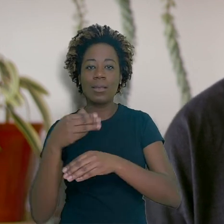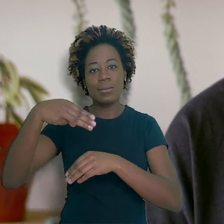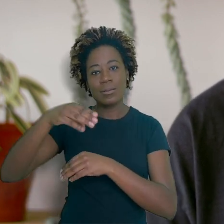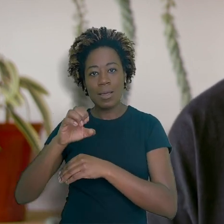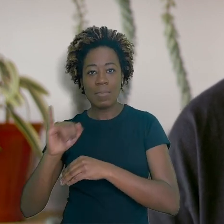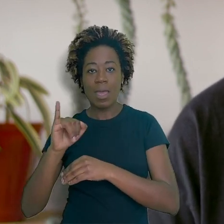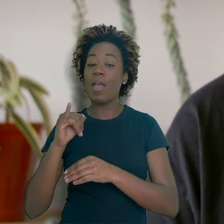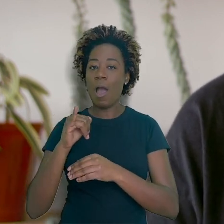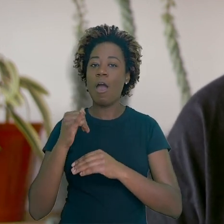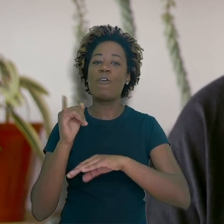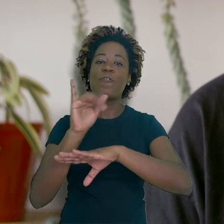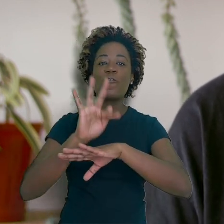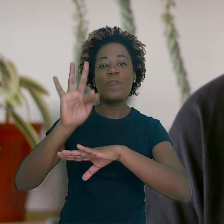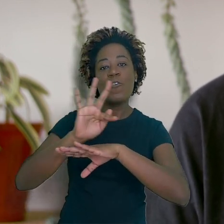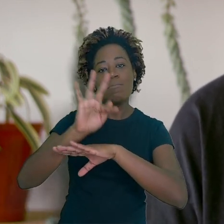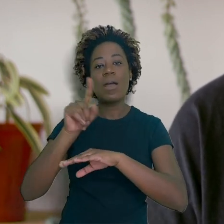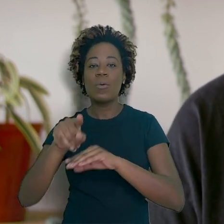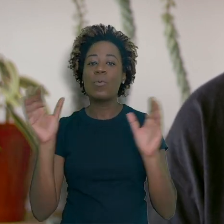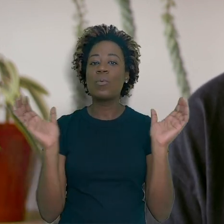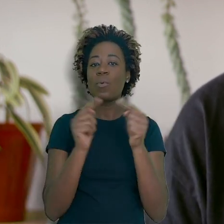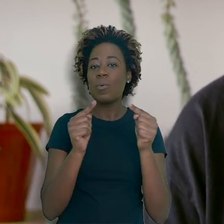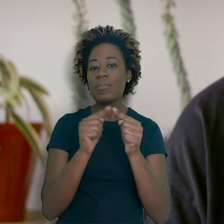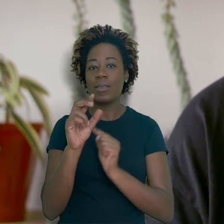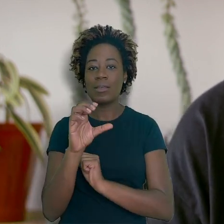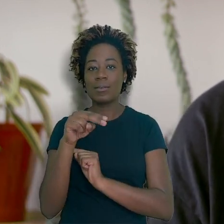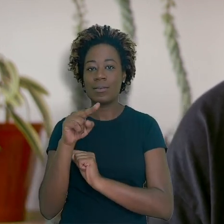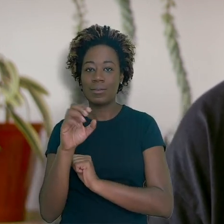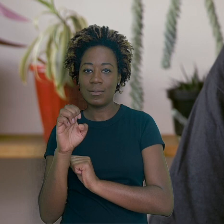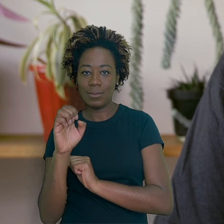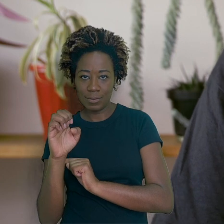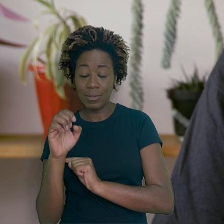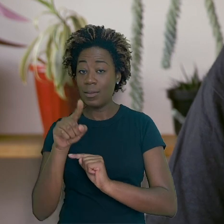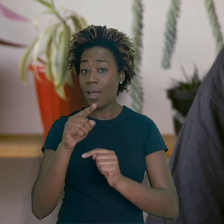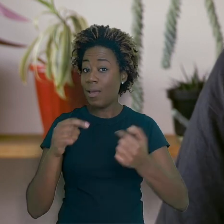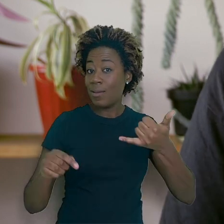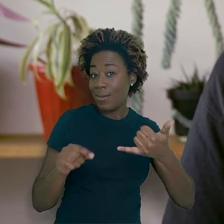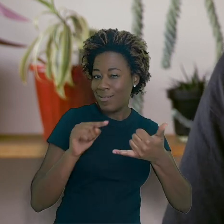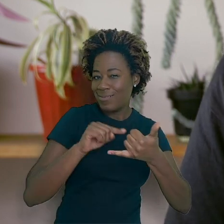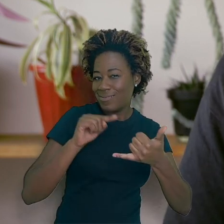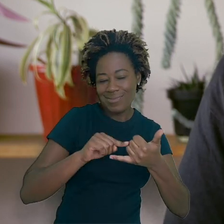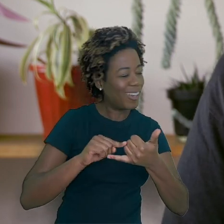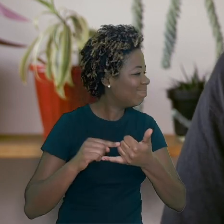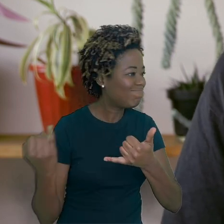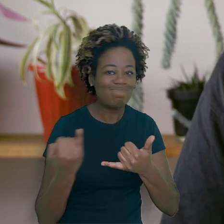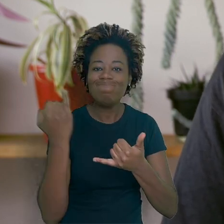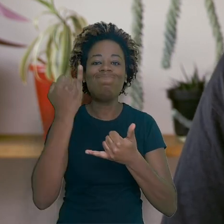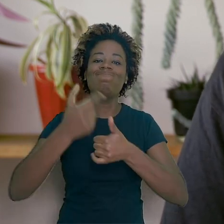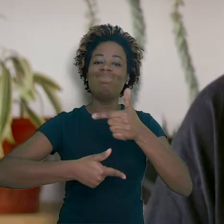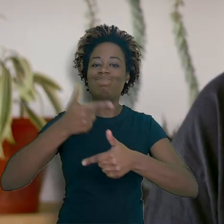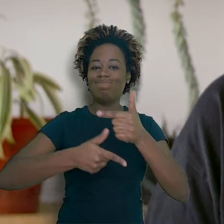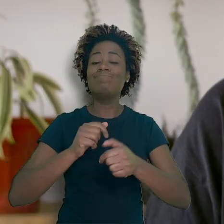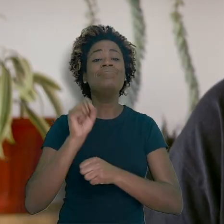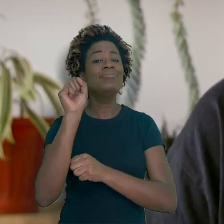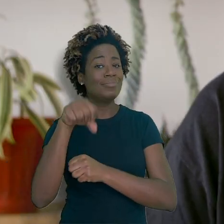MEI, como se formalizar e quais os tipos de KNAIs que são bons para a nossa área da cultura. Celular. Celular hoje em dia é indispensável para